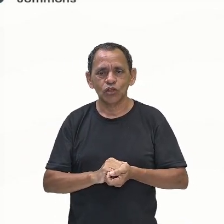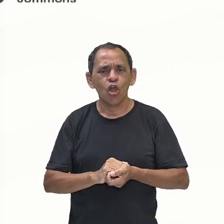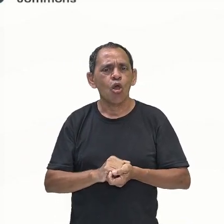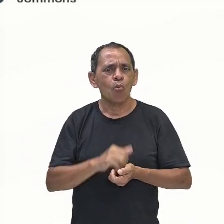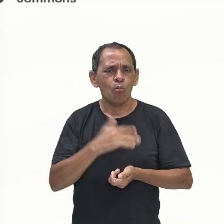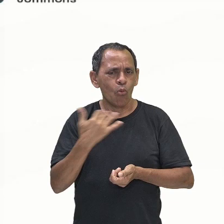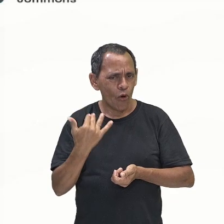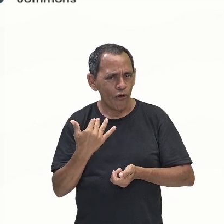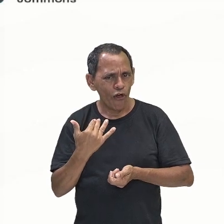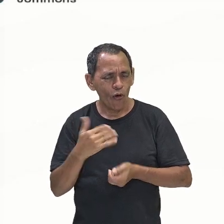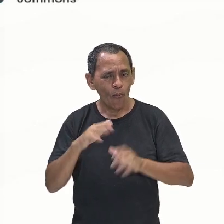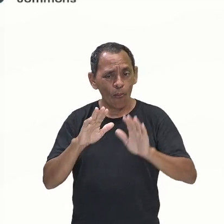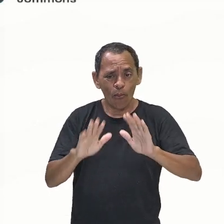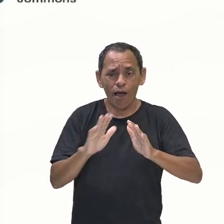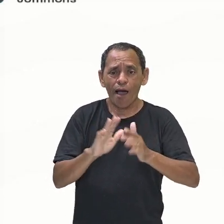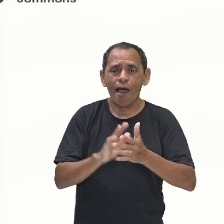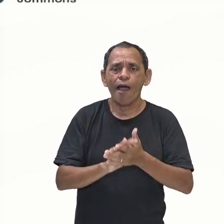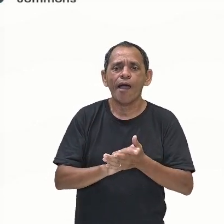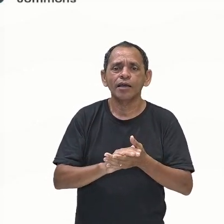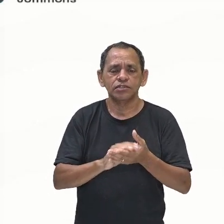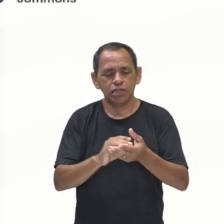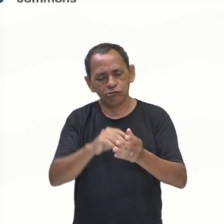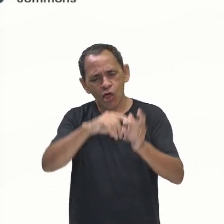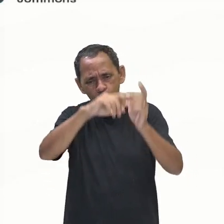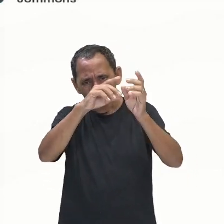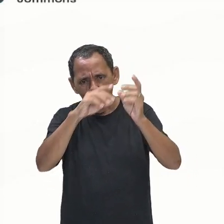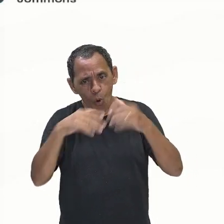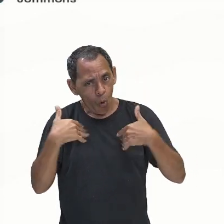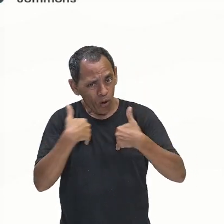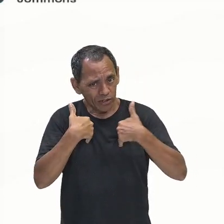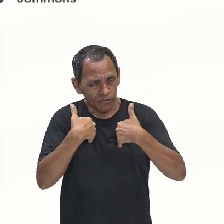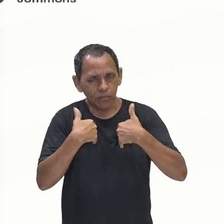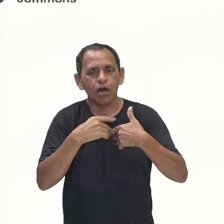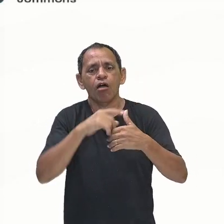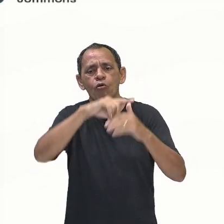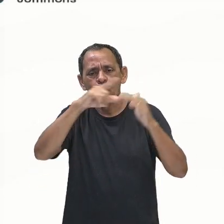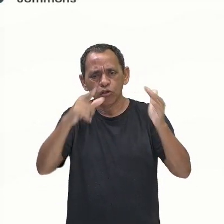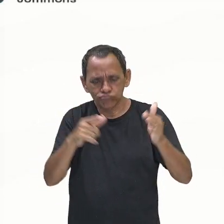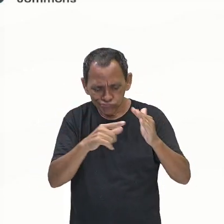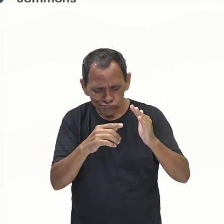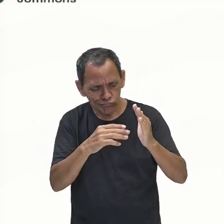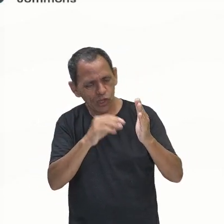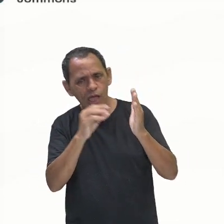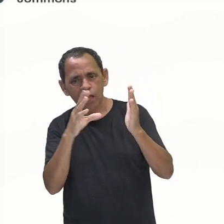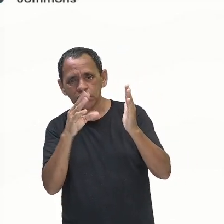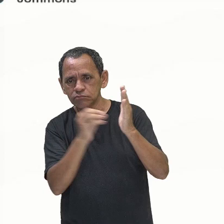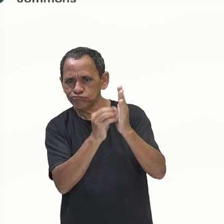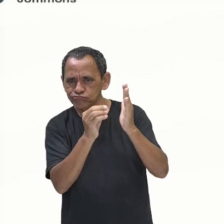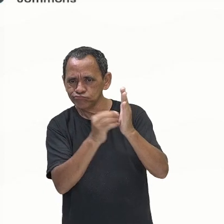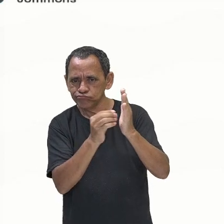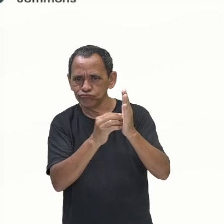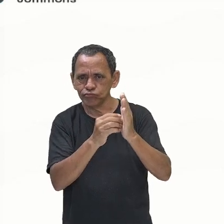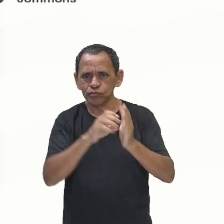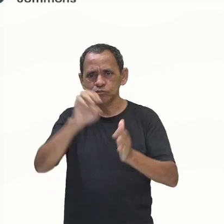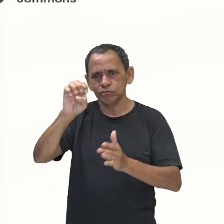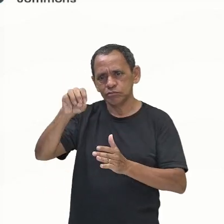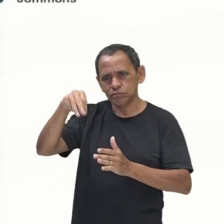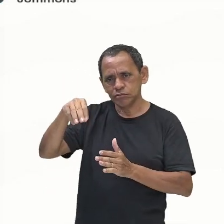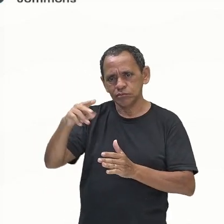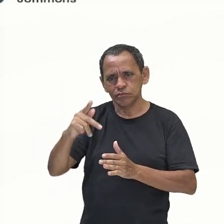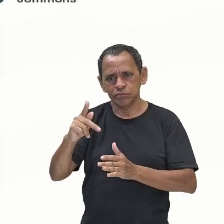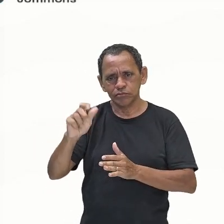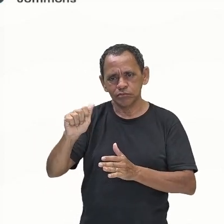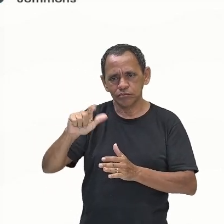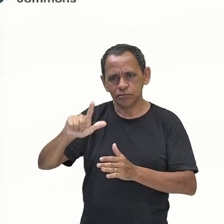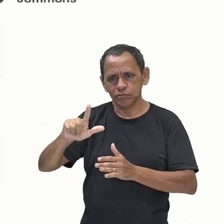no pombo, o camarada dava corda nessa máquina, tá? Então ela era programada para tirar as fotos ali de tanto em tanto tempo, tantos e